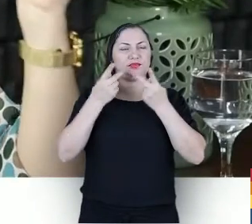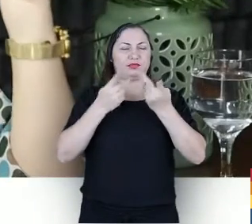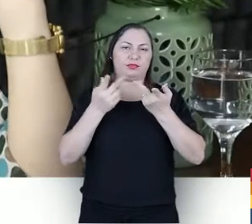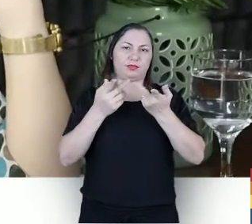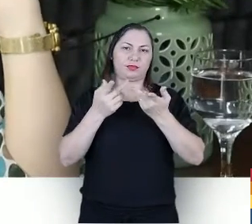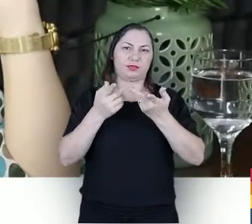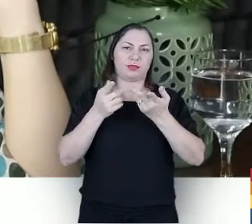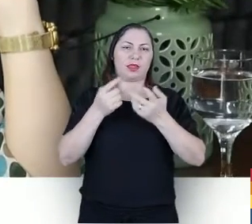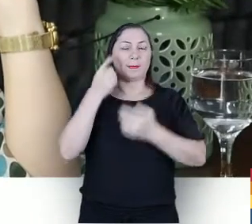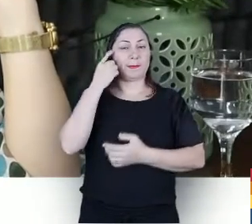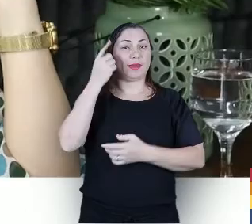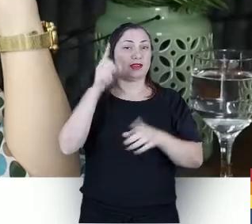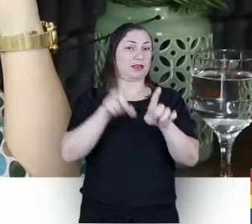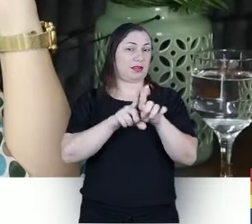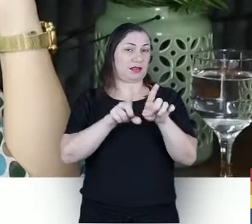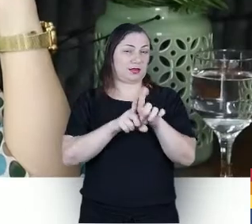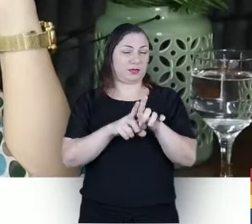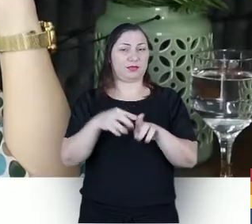possível. Né?